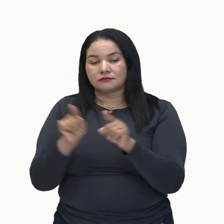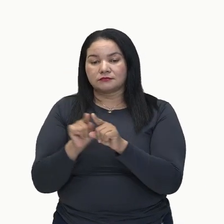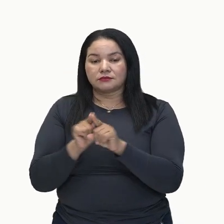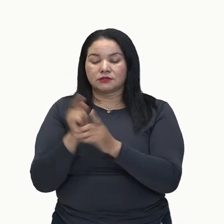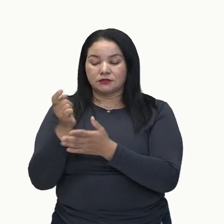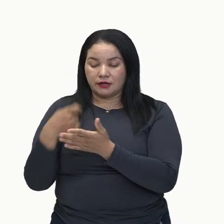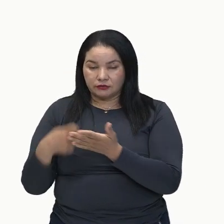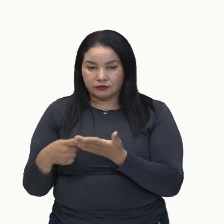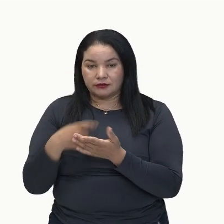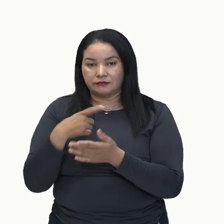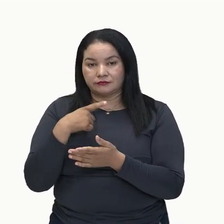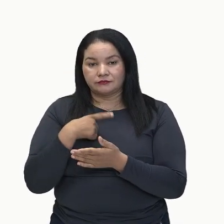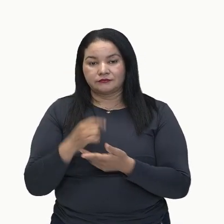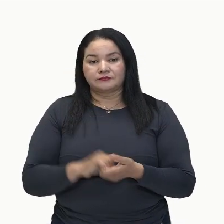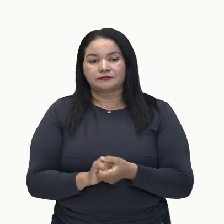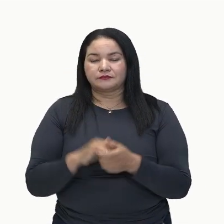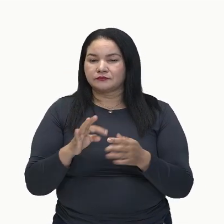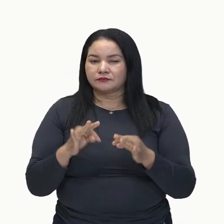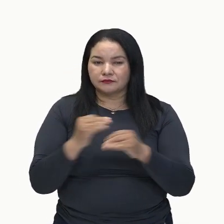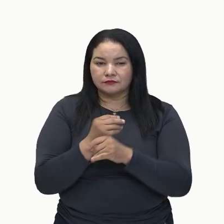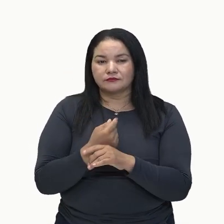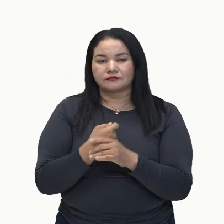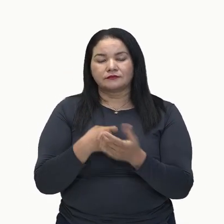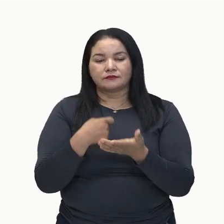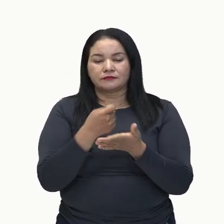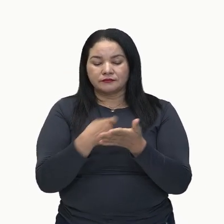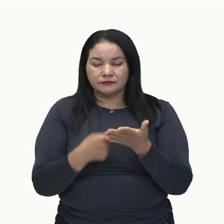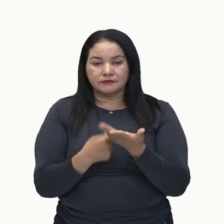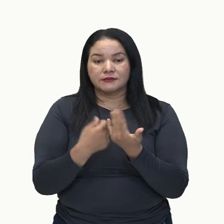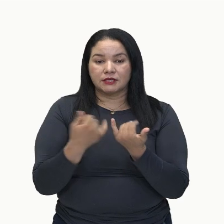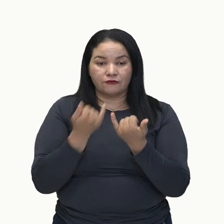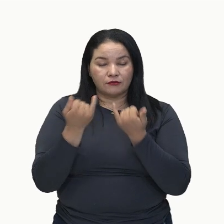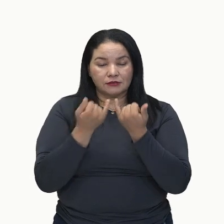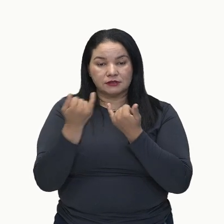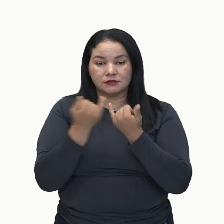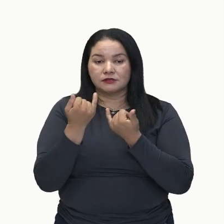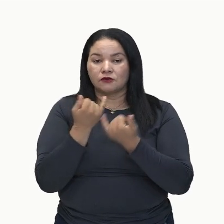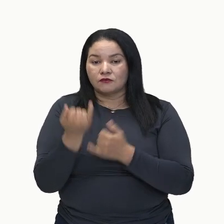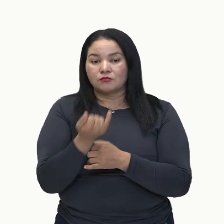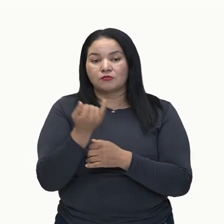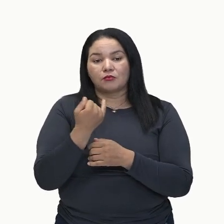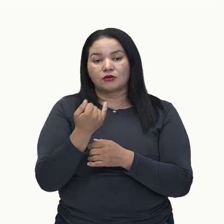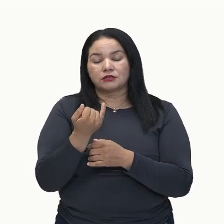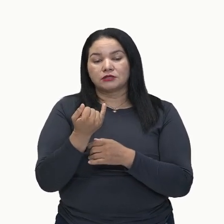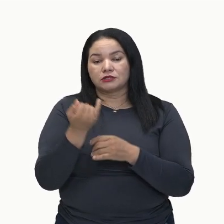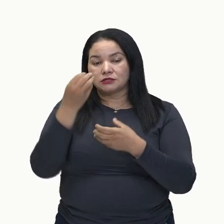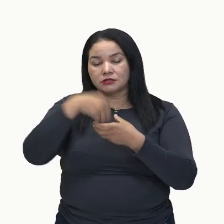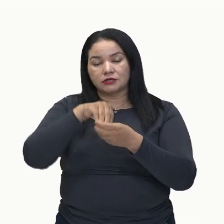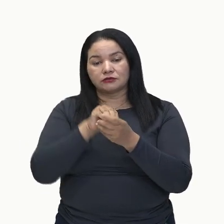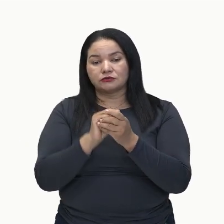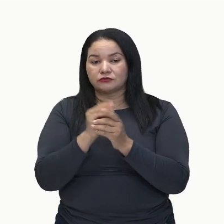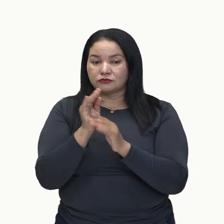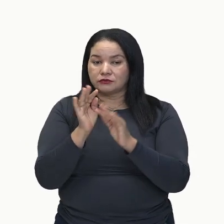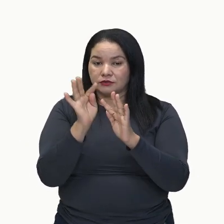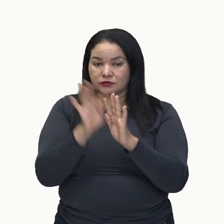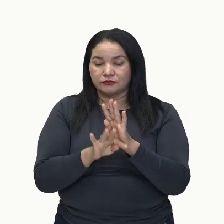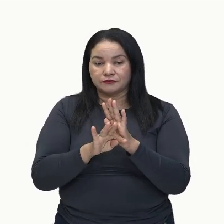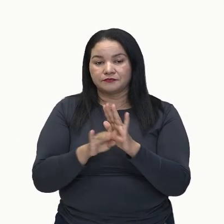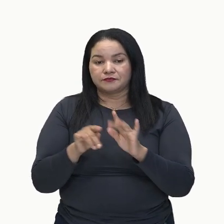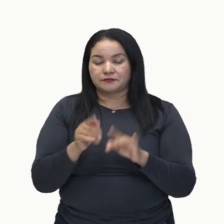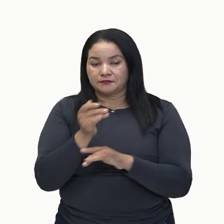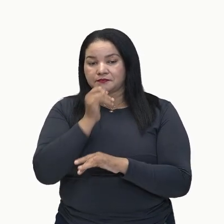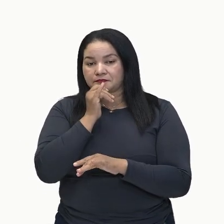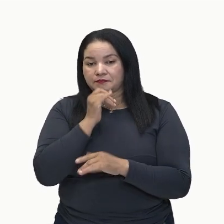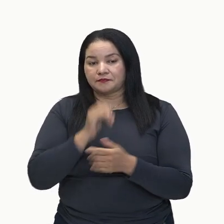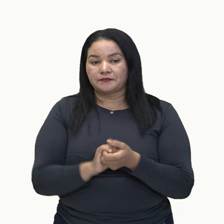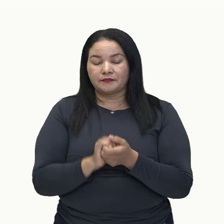conciso todas as informações importantes do texto. Há muita coisa que se pode ignorar num texto. Óbvio que, no caso de um texto